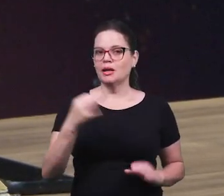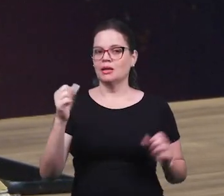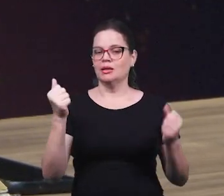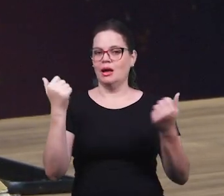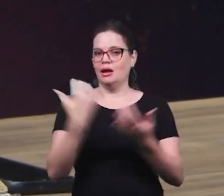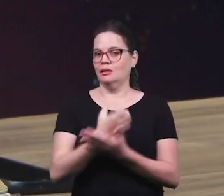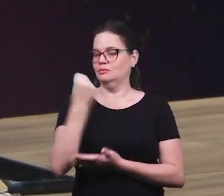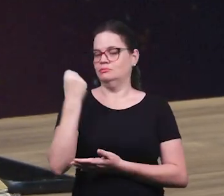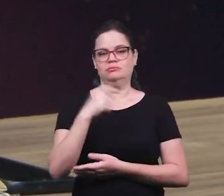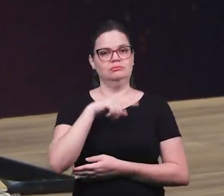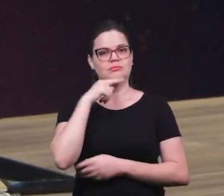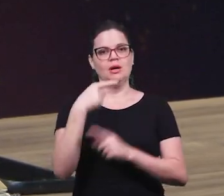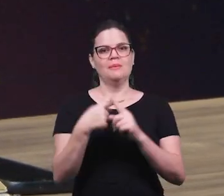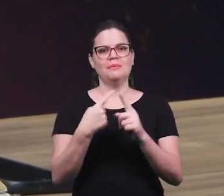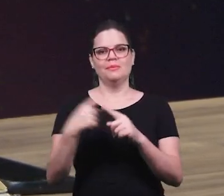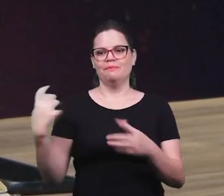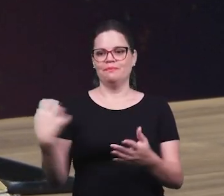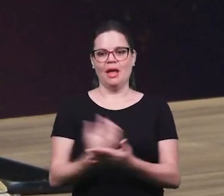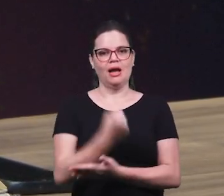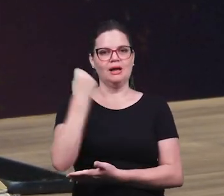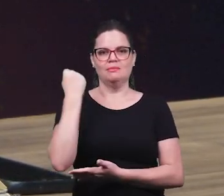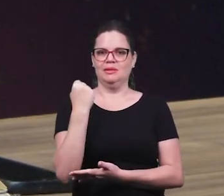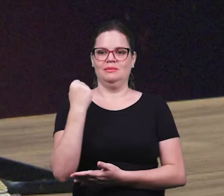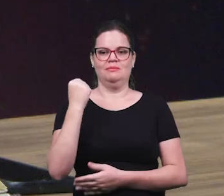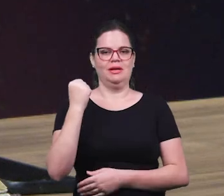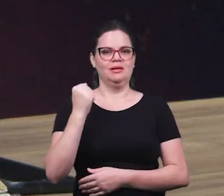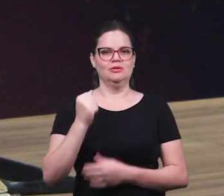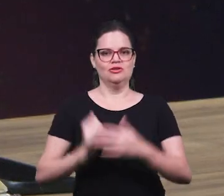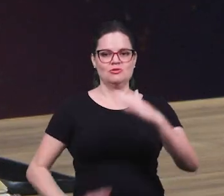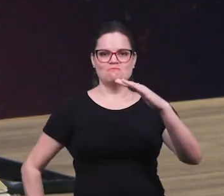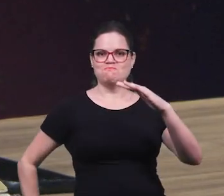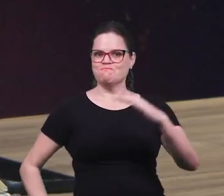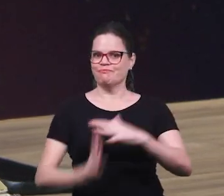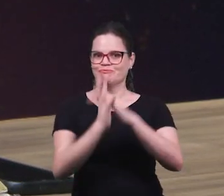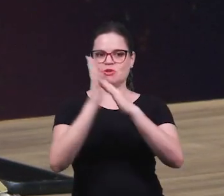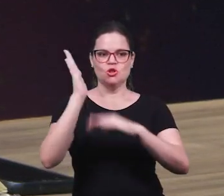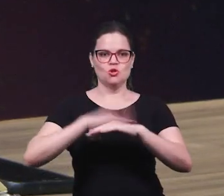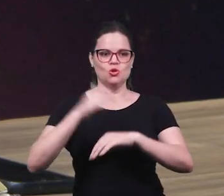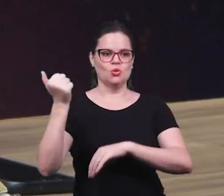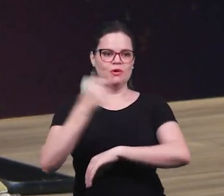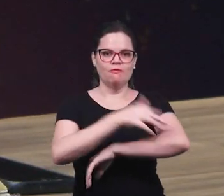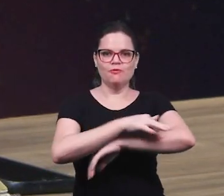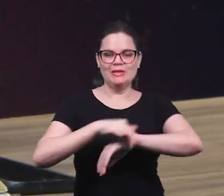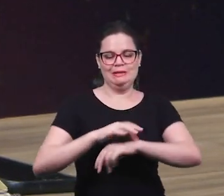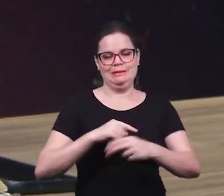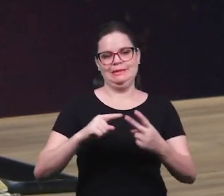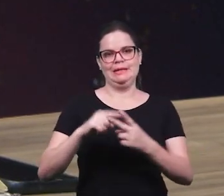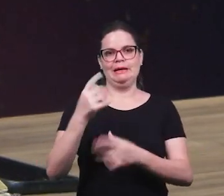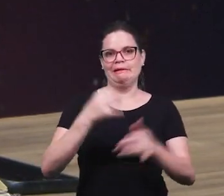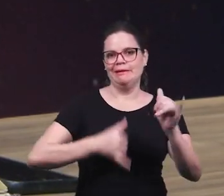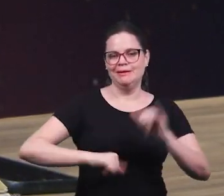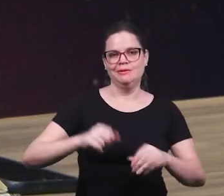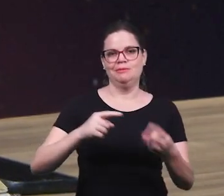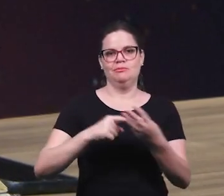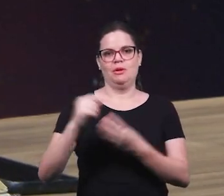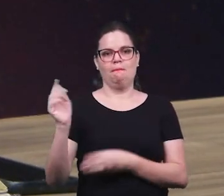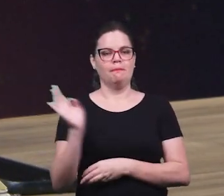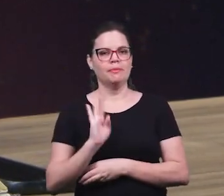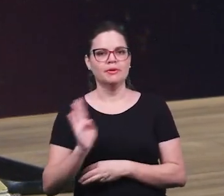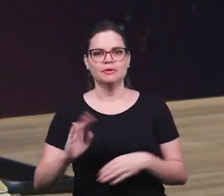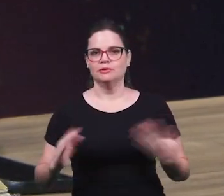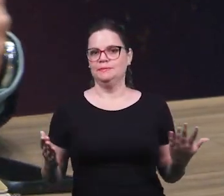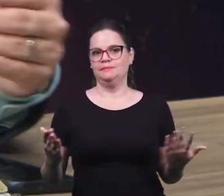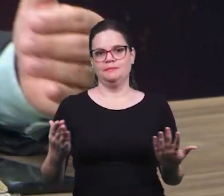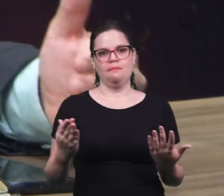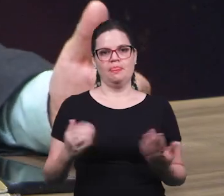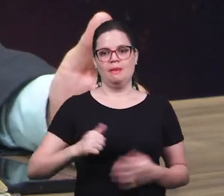da física, da química, da biologia. Ele vai extrapolar o espaço, o tempo, ele vai ultrapassar a velocidade da luz,